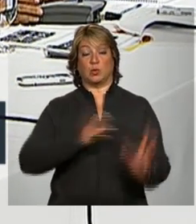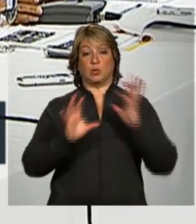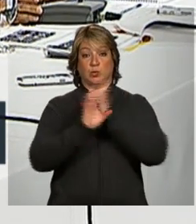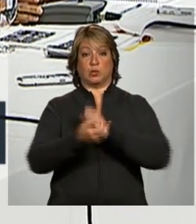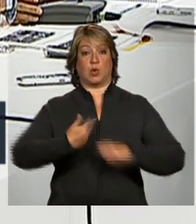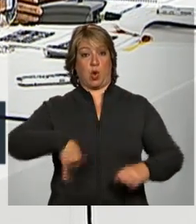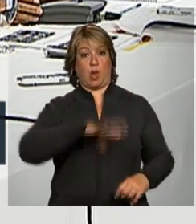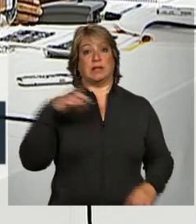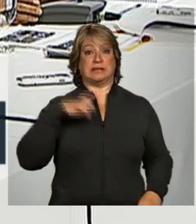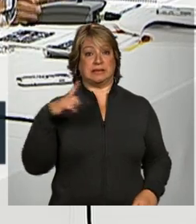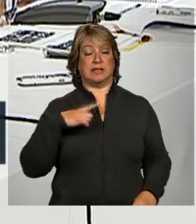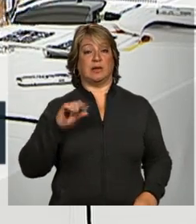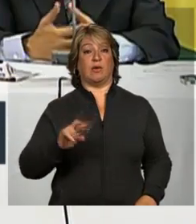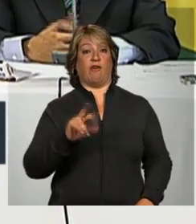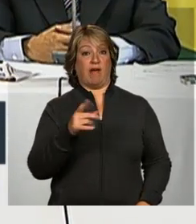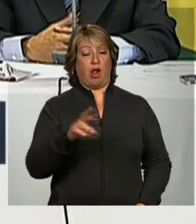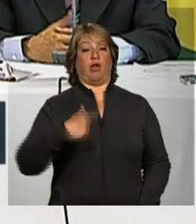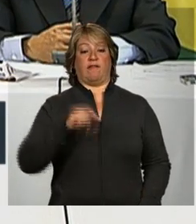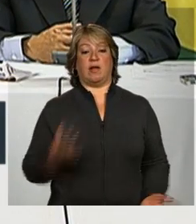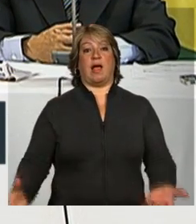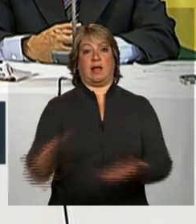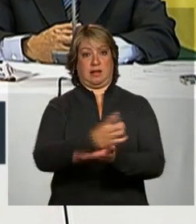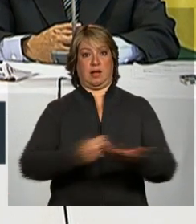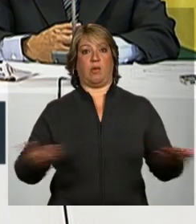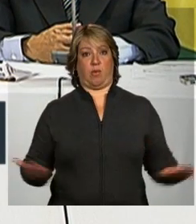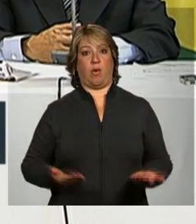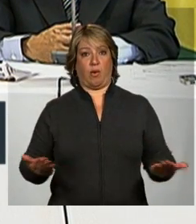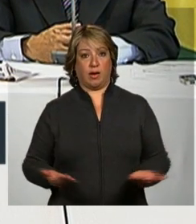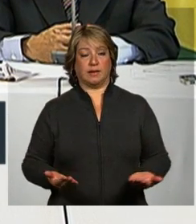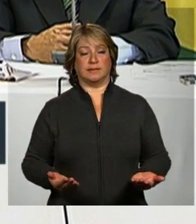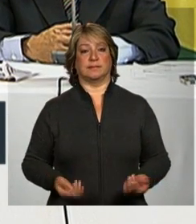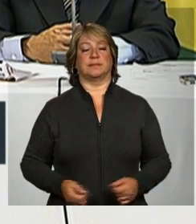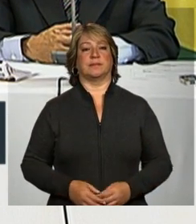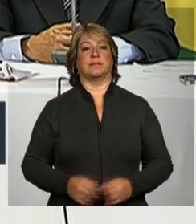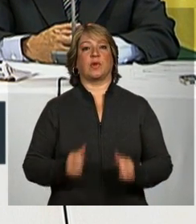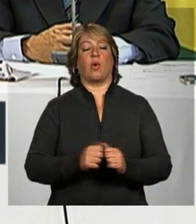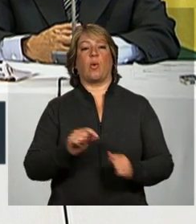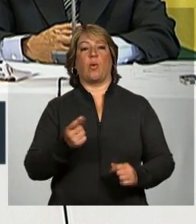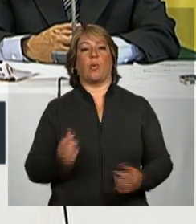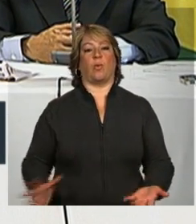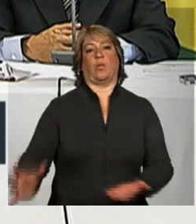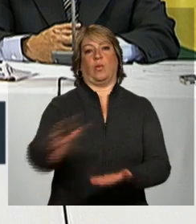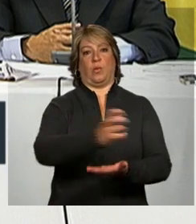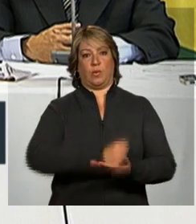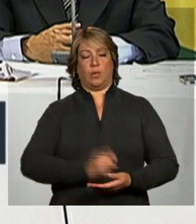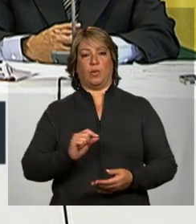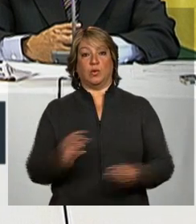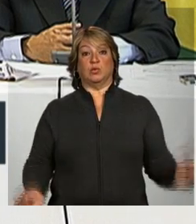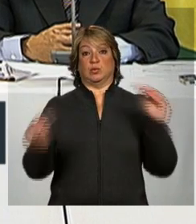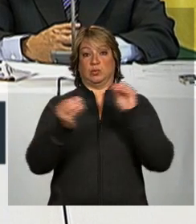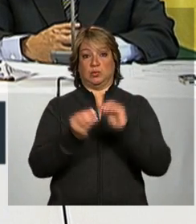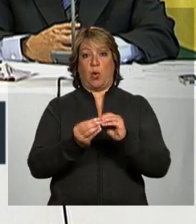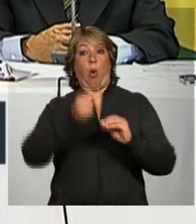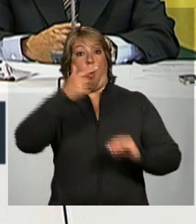temos é que o valor que nós vamos arrecadar agora com a a o arrendamento somado a